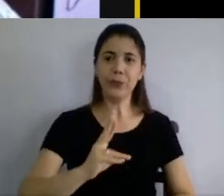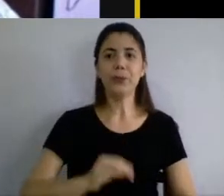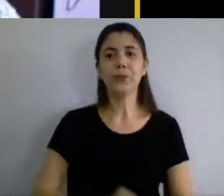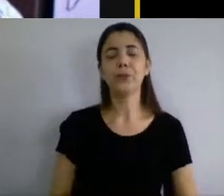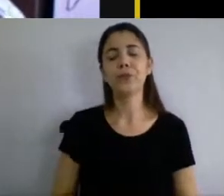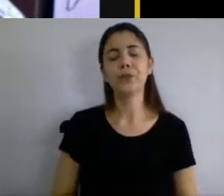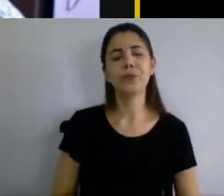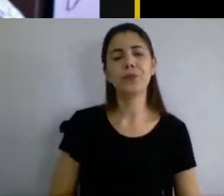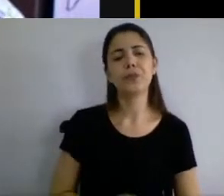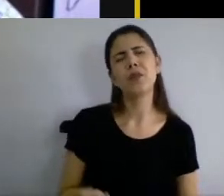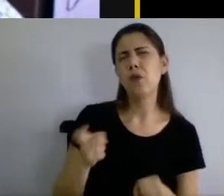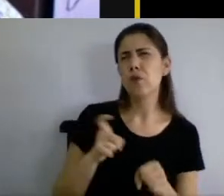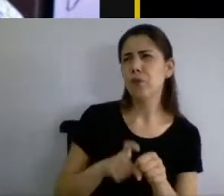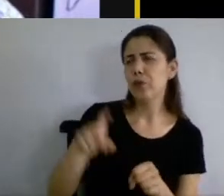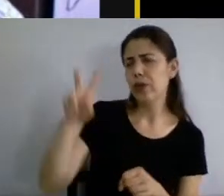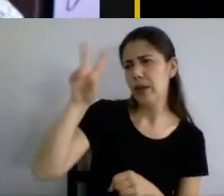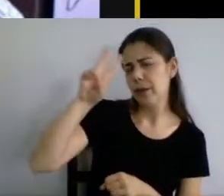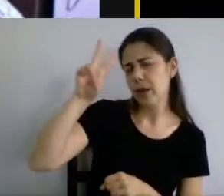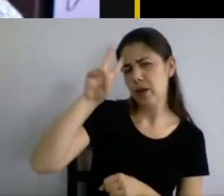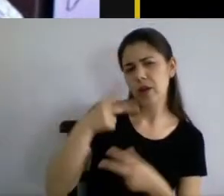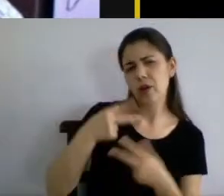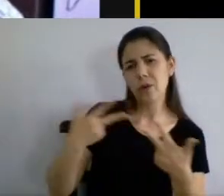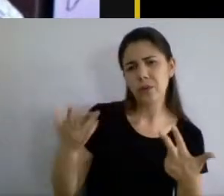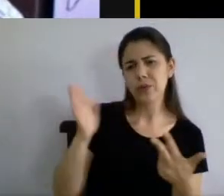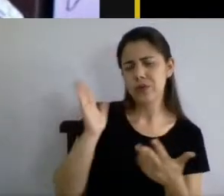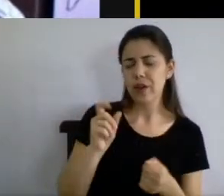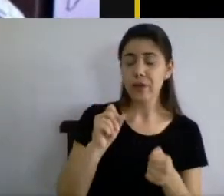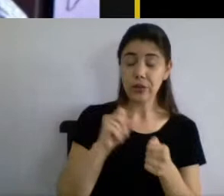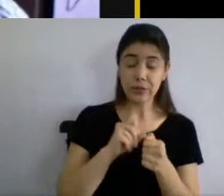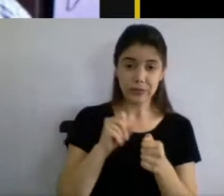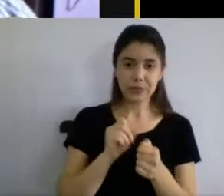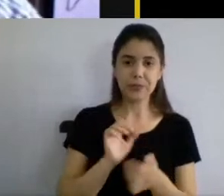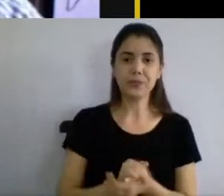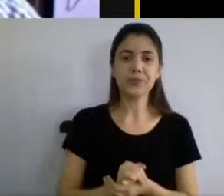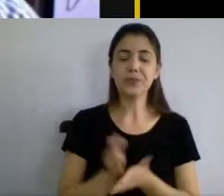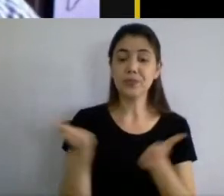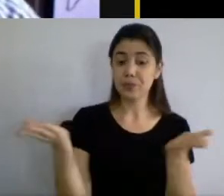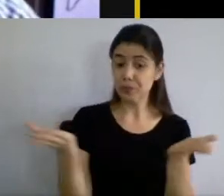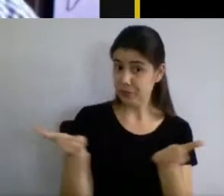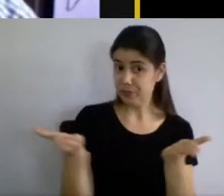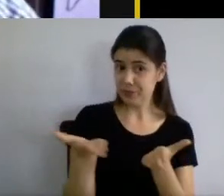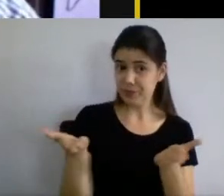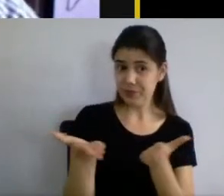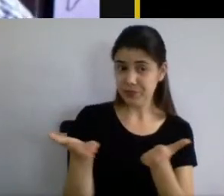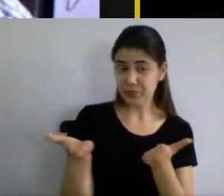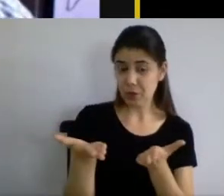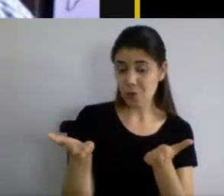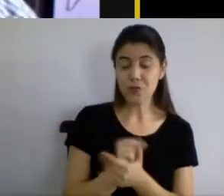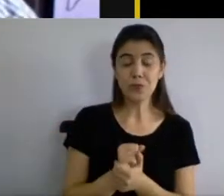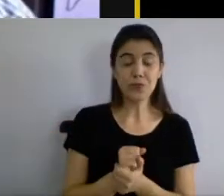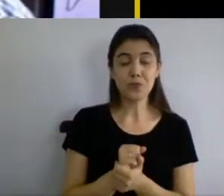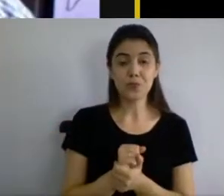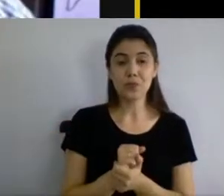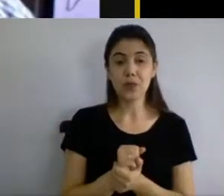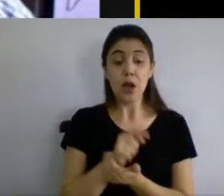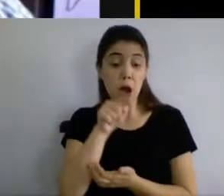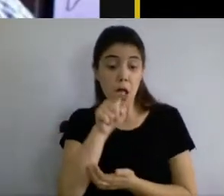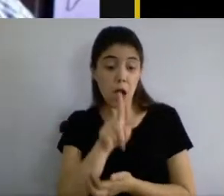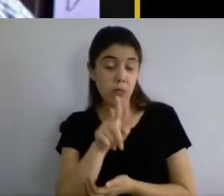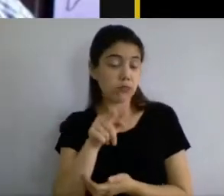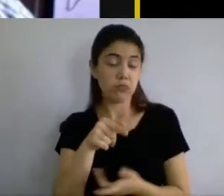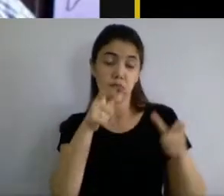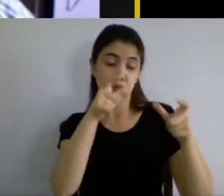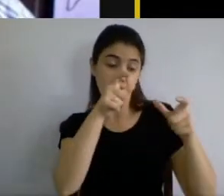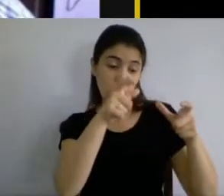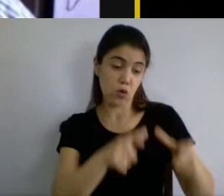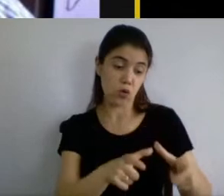fiz. Lembrando a vocês que hoje é um lugar comum usar o